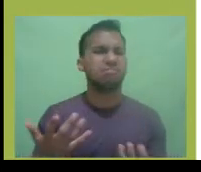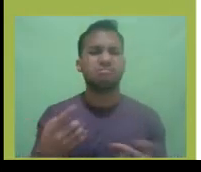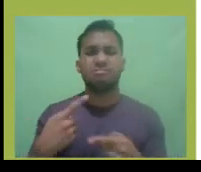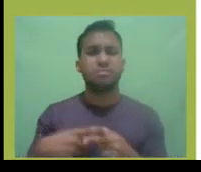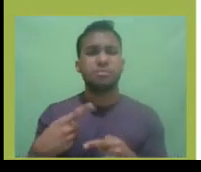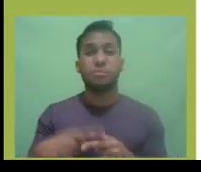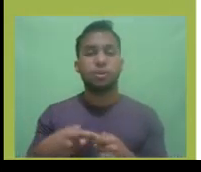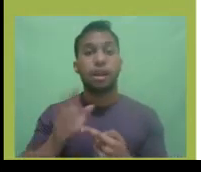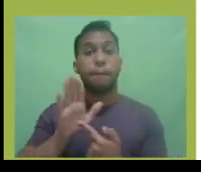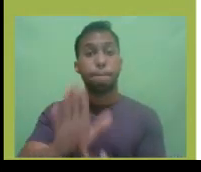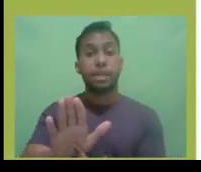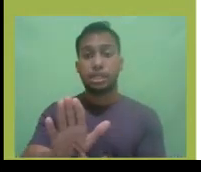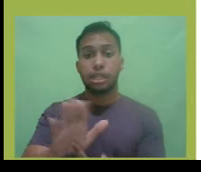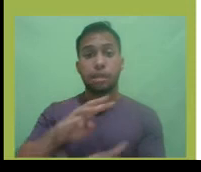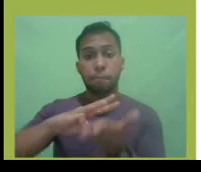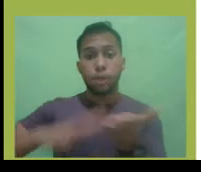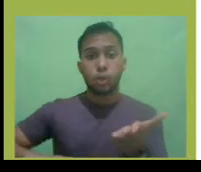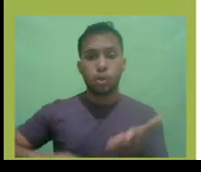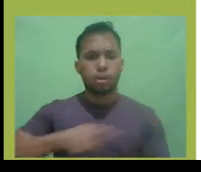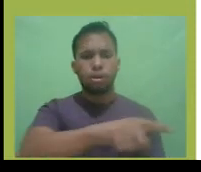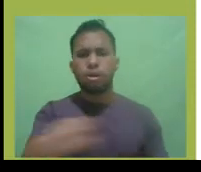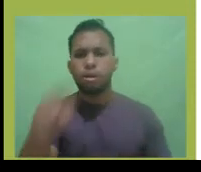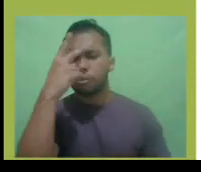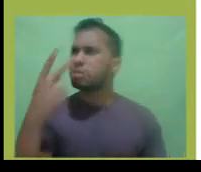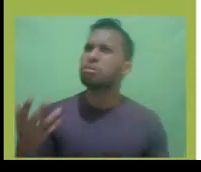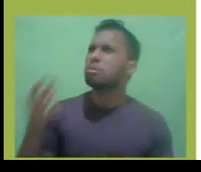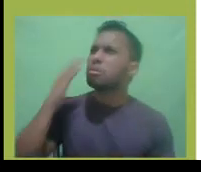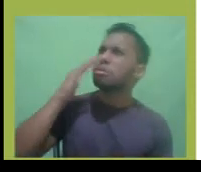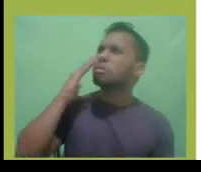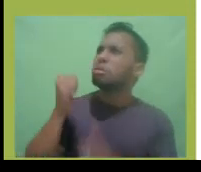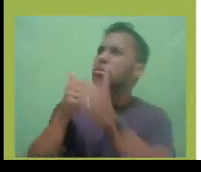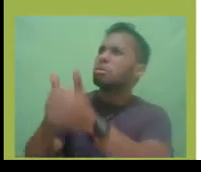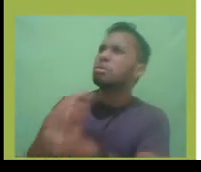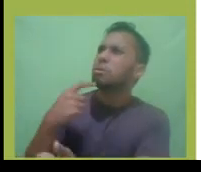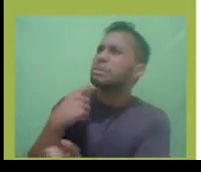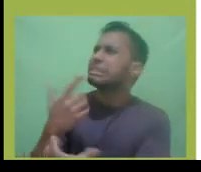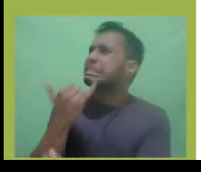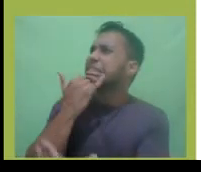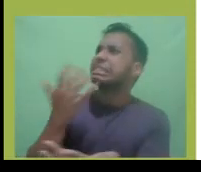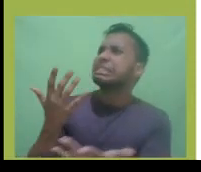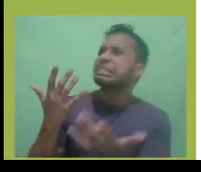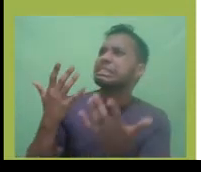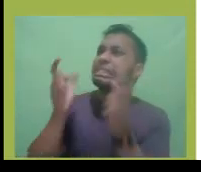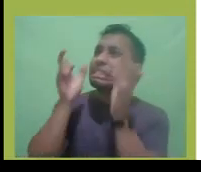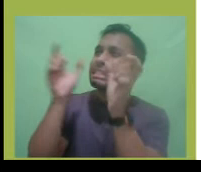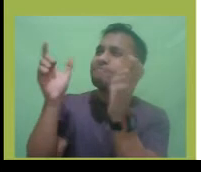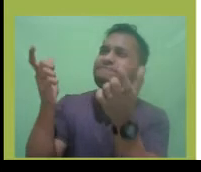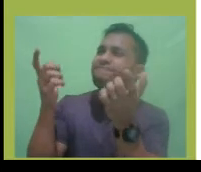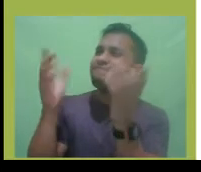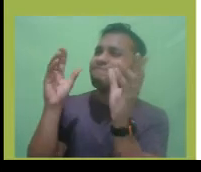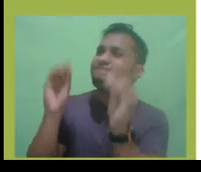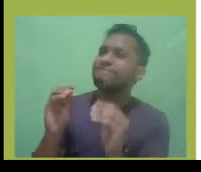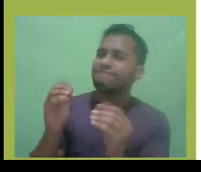que o espectador não conseguiu acompanhar o apresentador. E uma vez que o espectador perde a linha